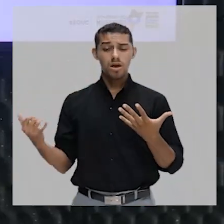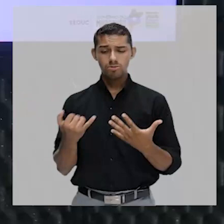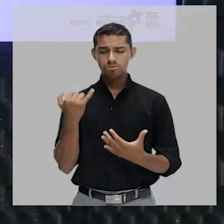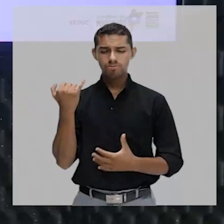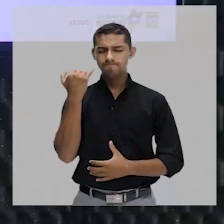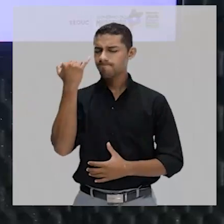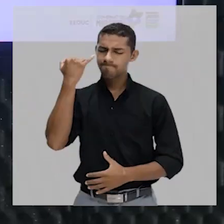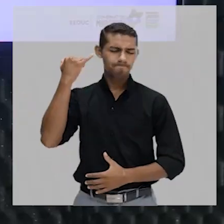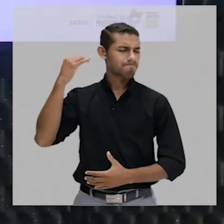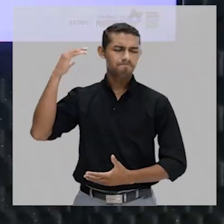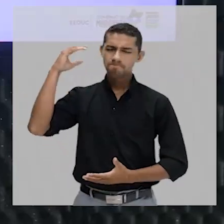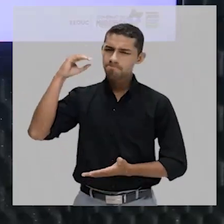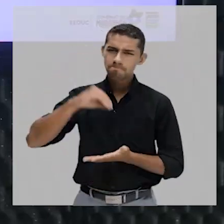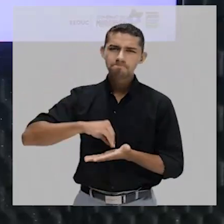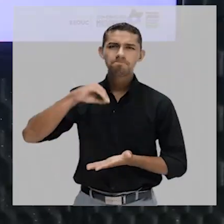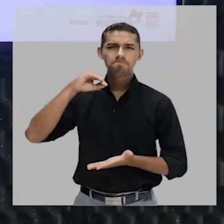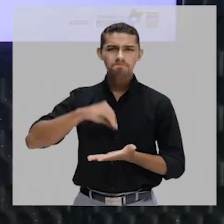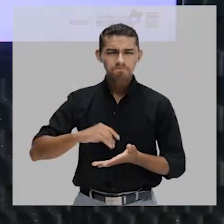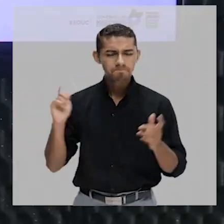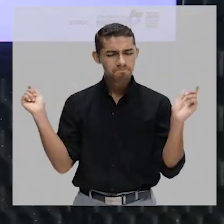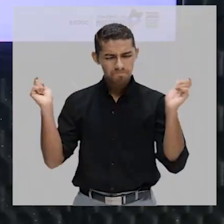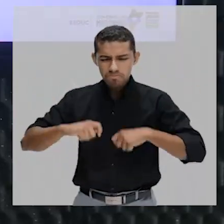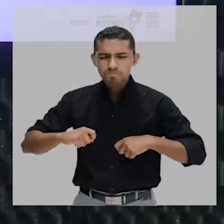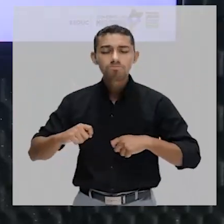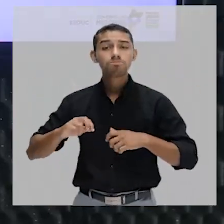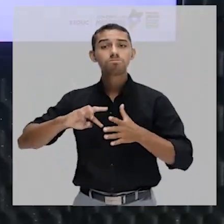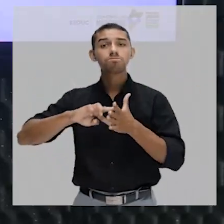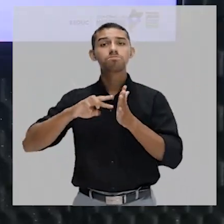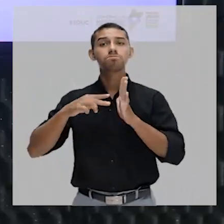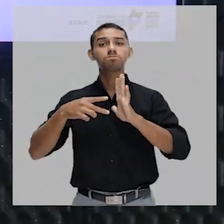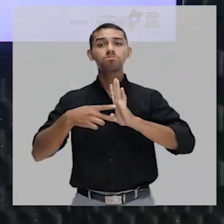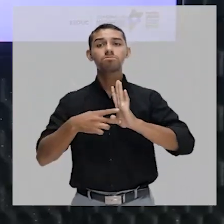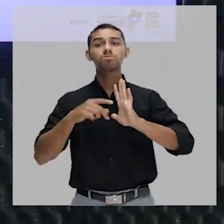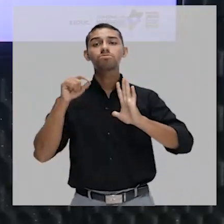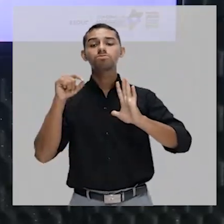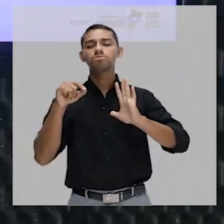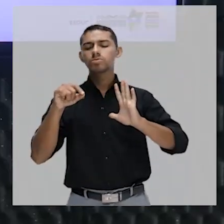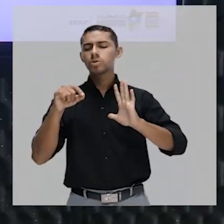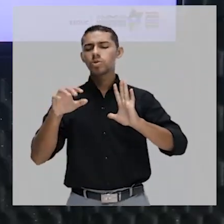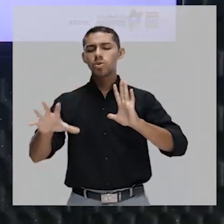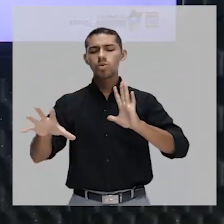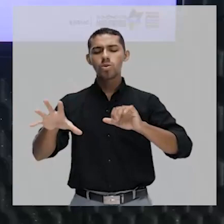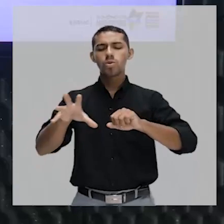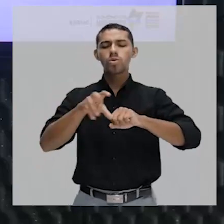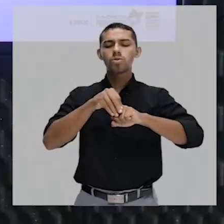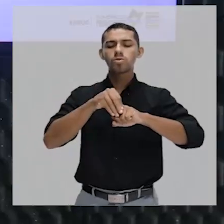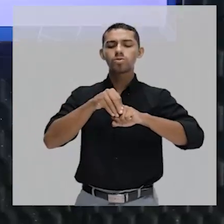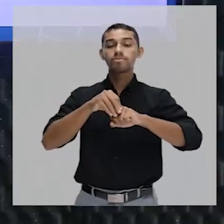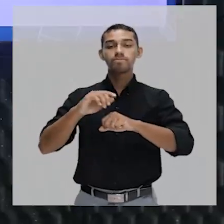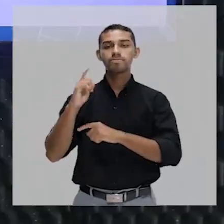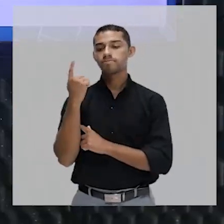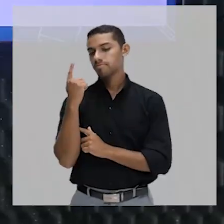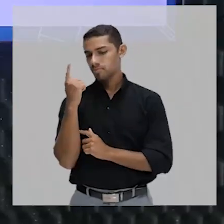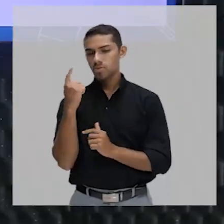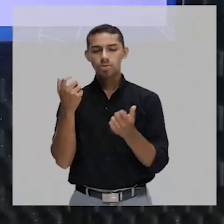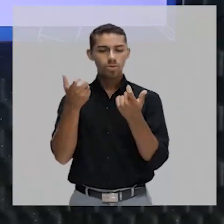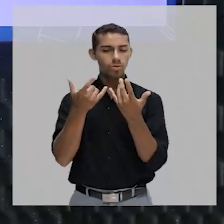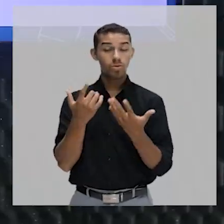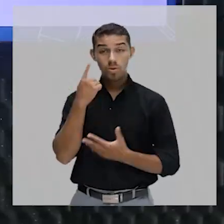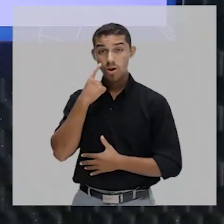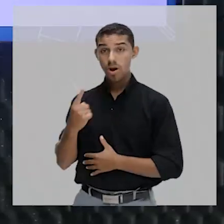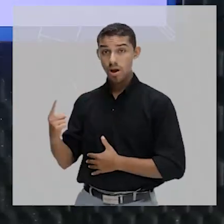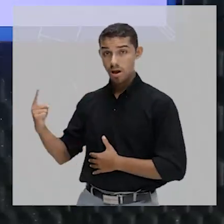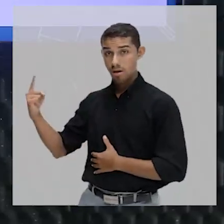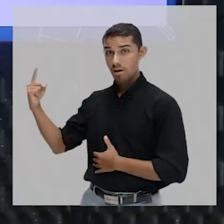fundamental para poder, de fato, significar o conhecimento da geografia. Marcos, o que é que nós vamos falar hoje? Nós vamos falar, galera, sobre